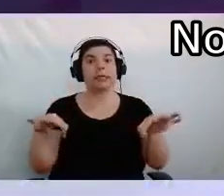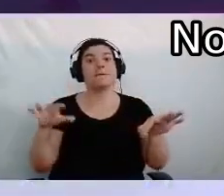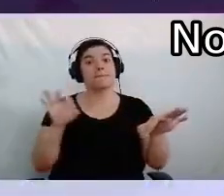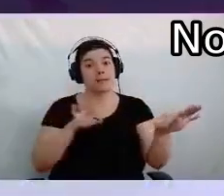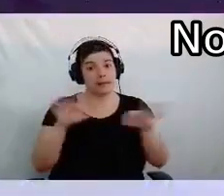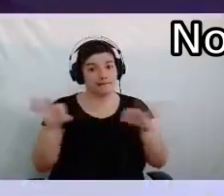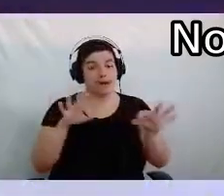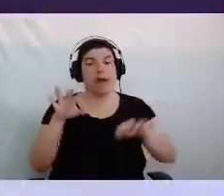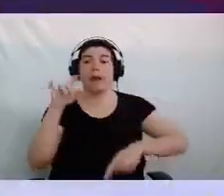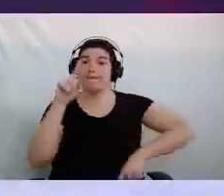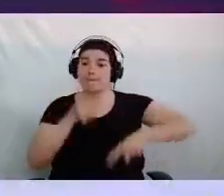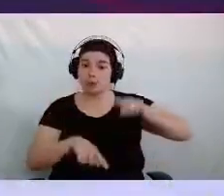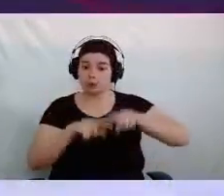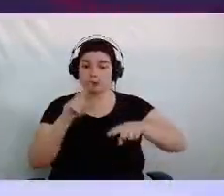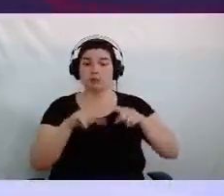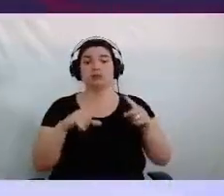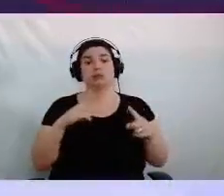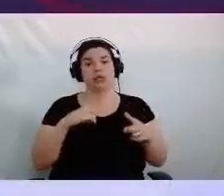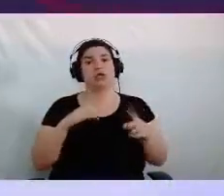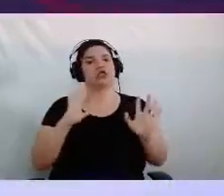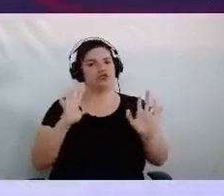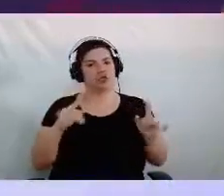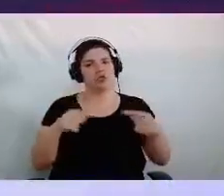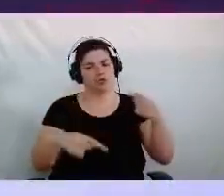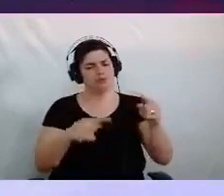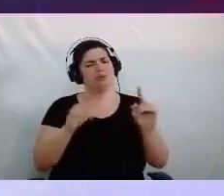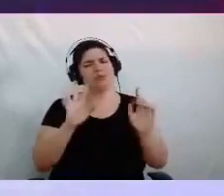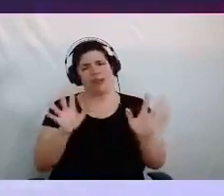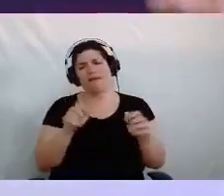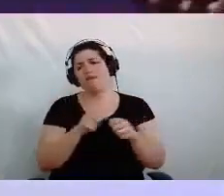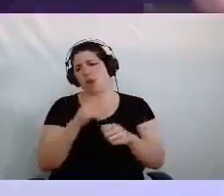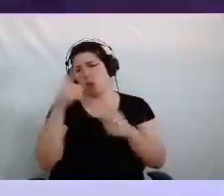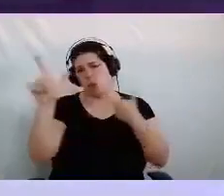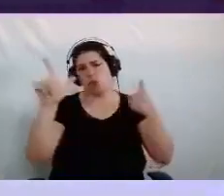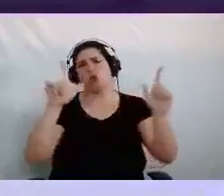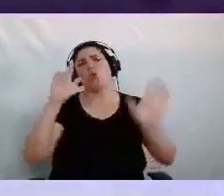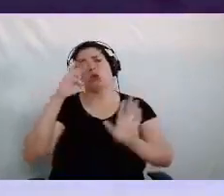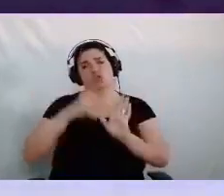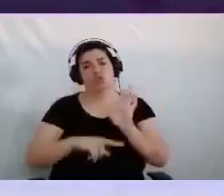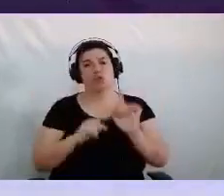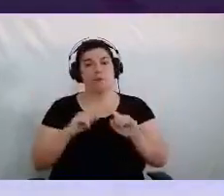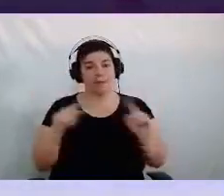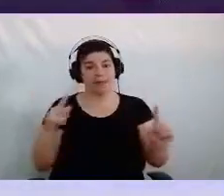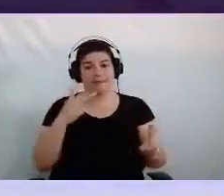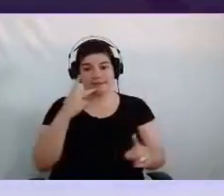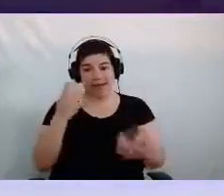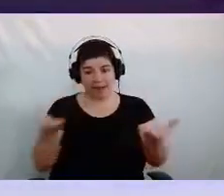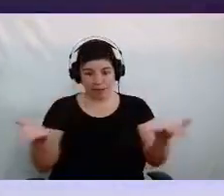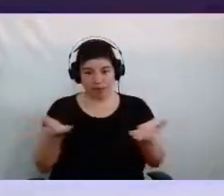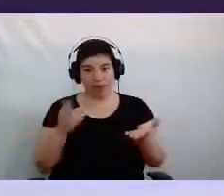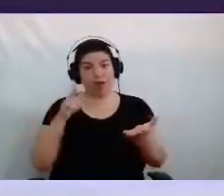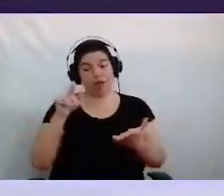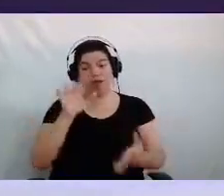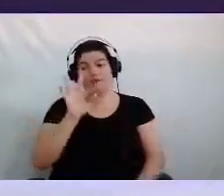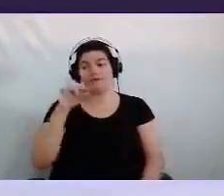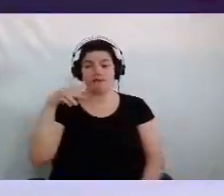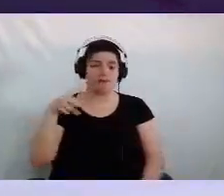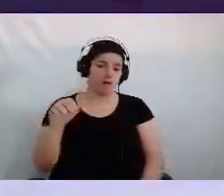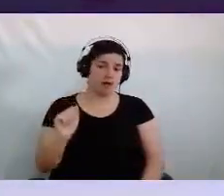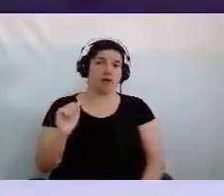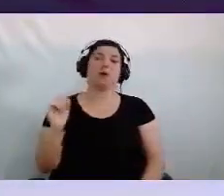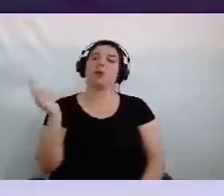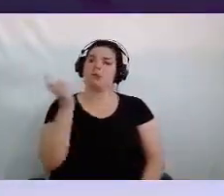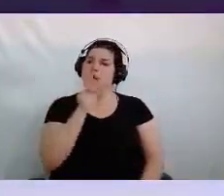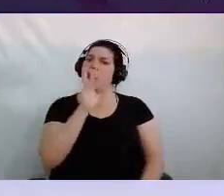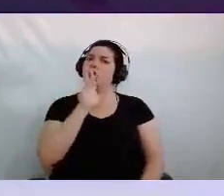que é gerado. Eu já rodei essa dinâmica em outros projetos, mas confesso que dessa vez, no caso da FMA, ela teve um resultado